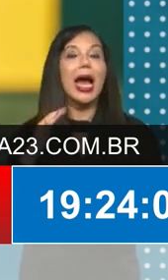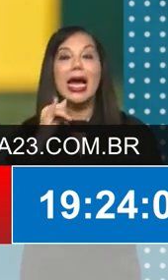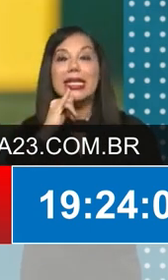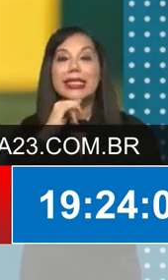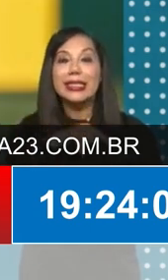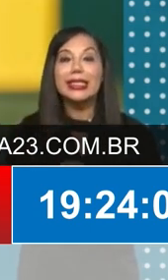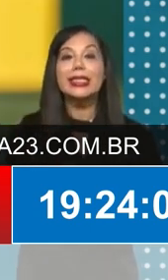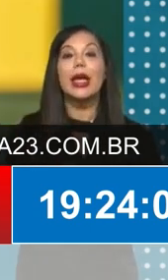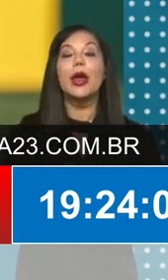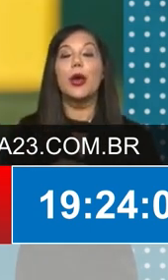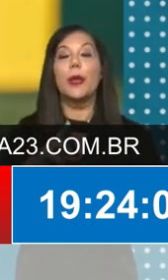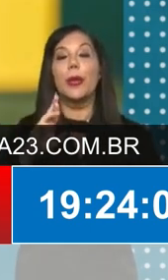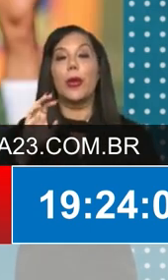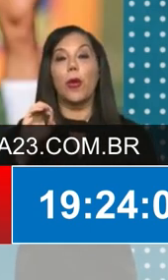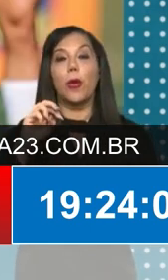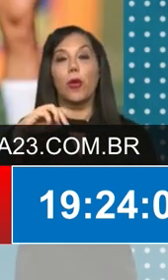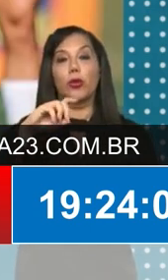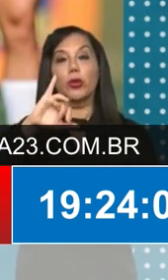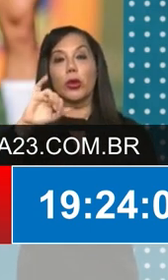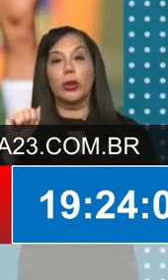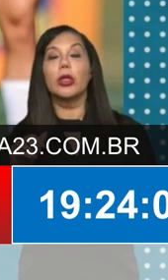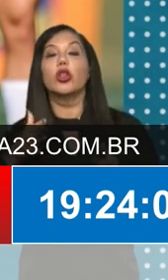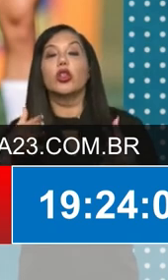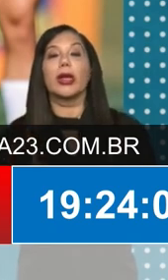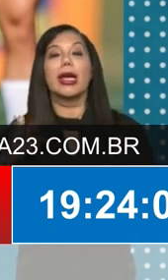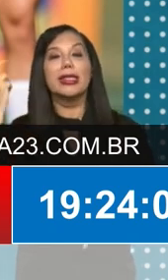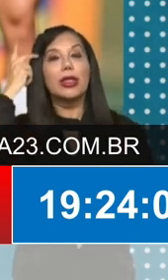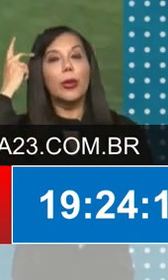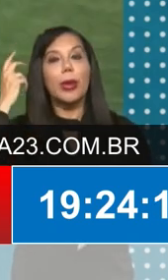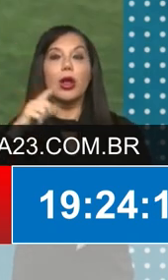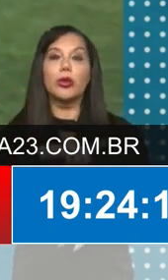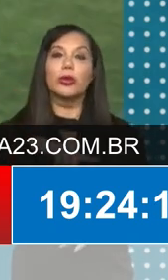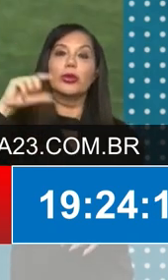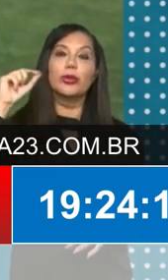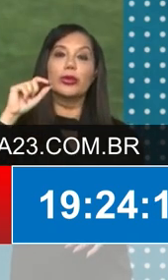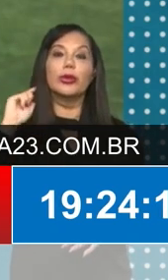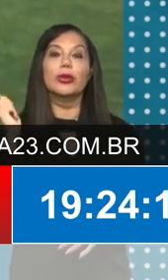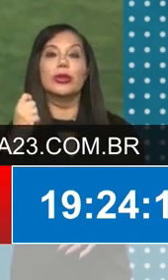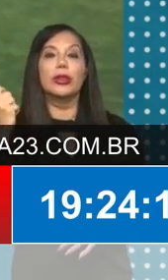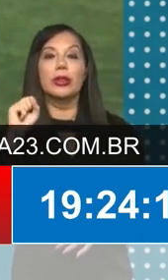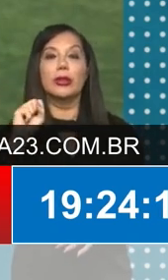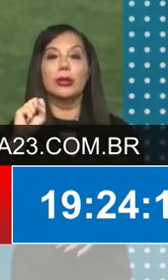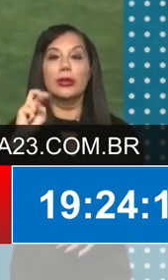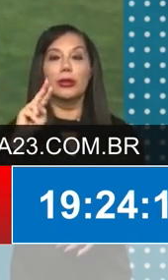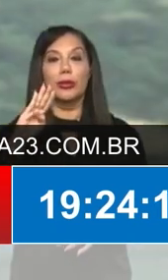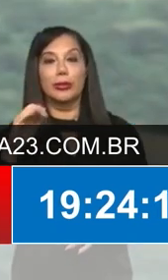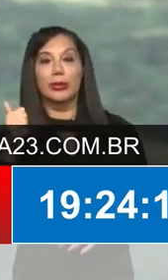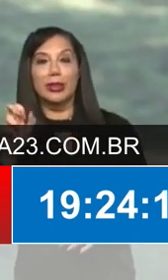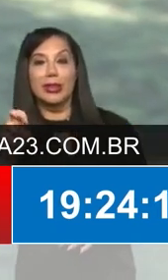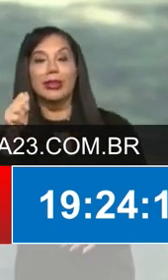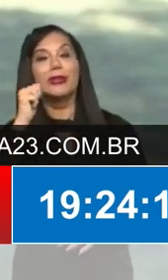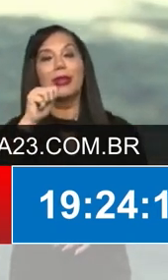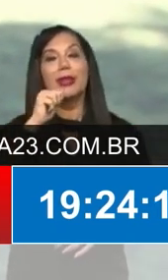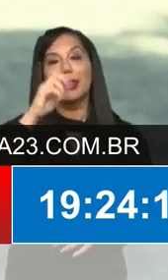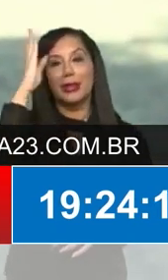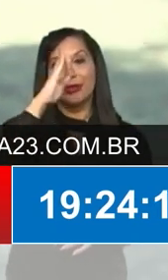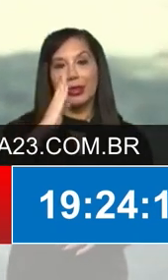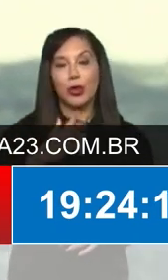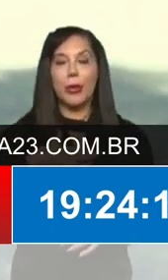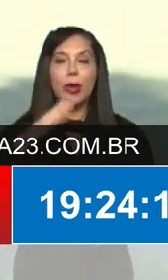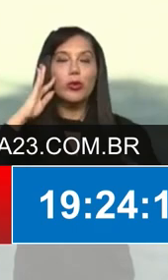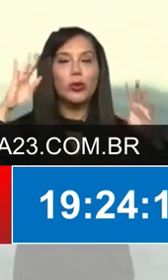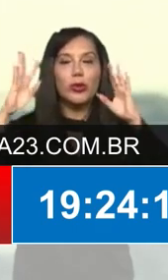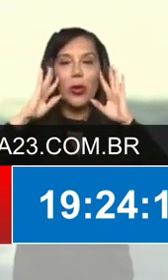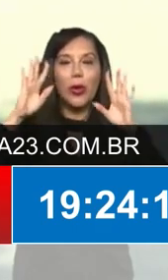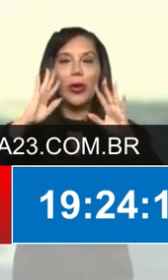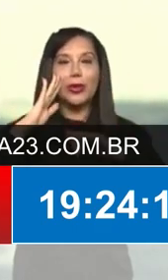no Centro Olímpico de São Paulo. Em julho, ela foi convocada para a seleção sub-15 feminina do Brasil. É o meu sonho ser jogadora